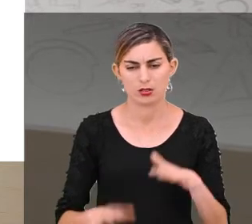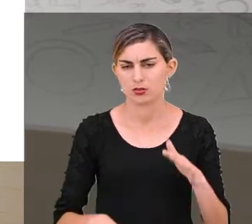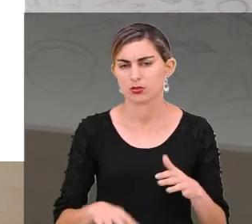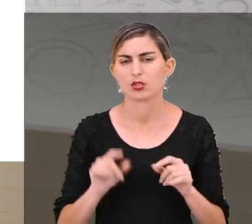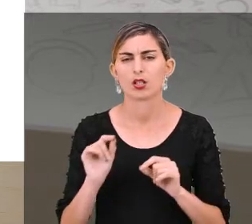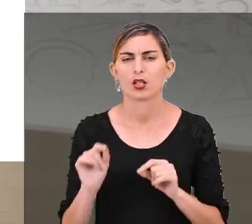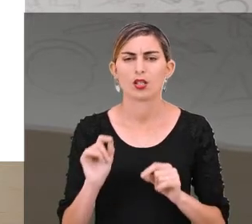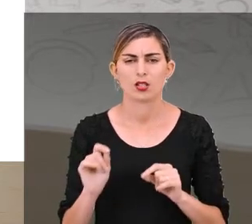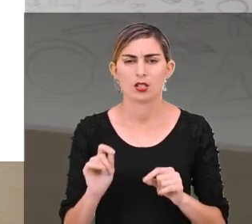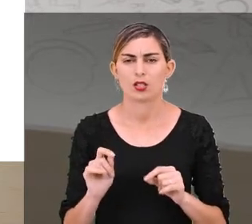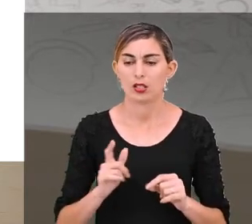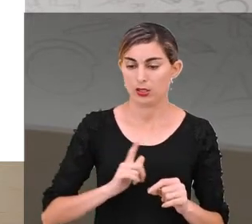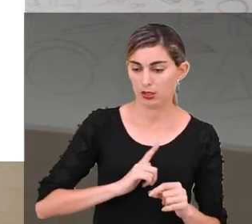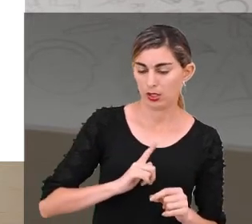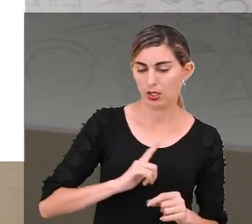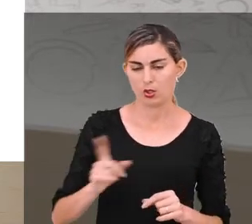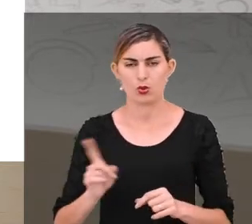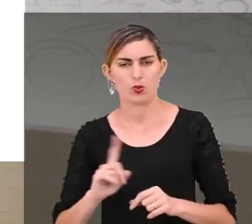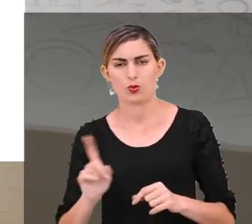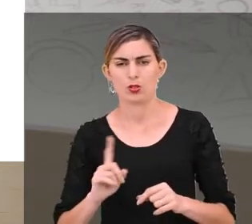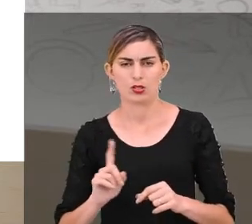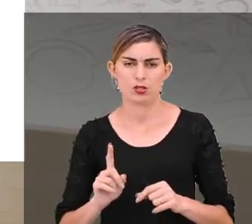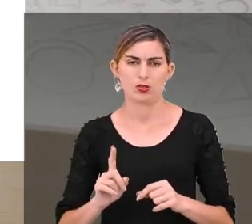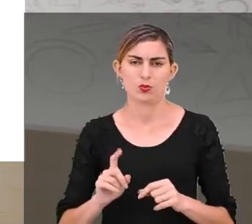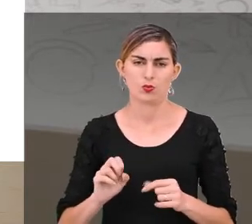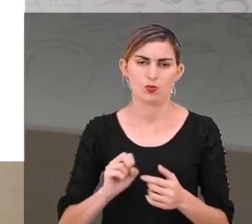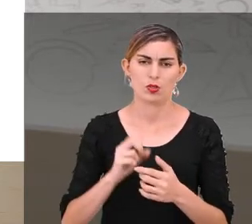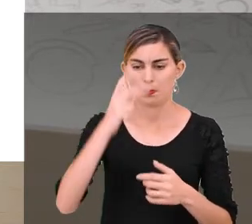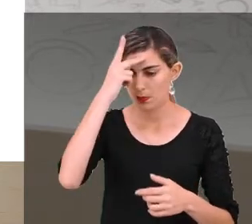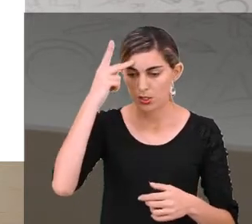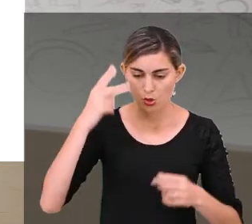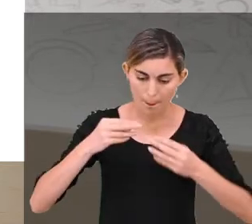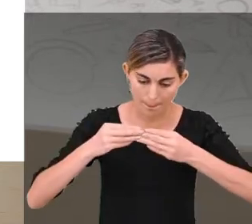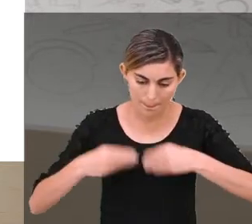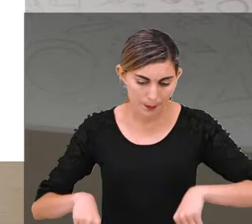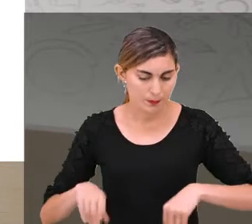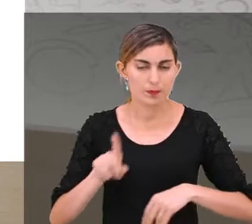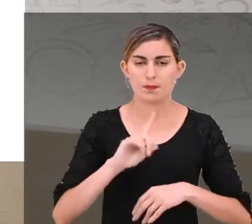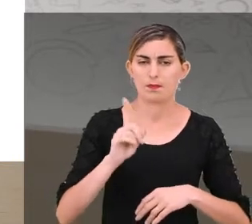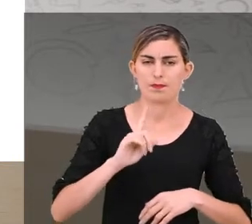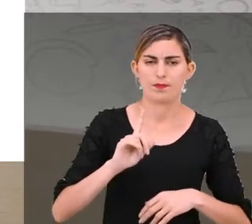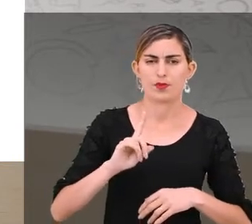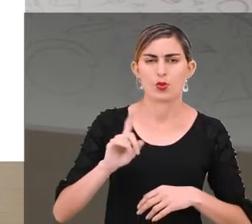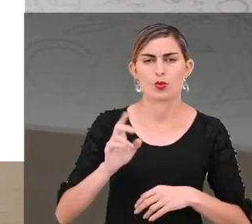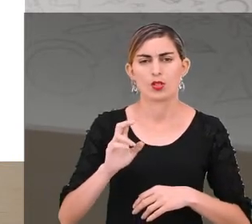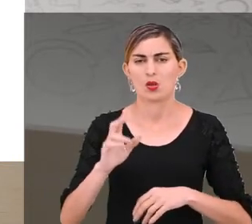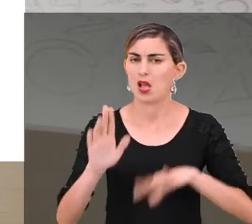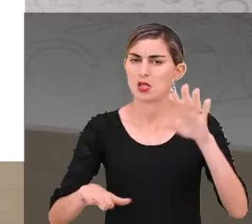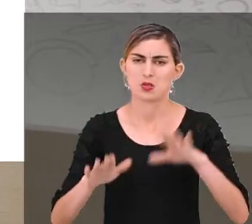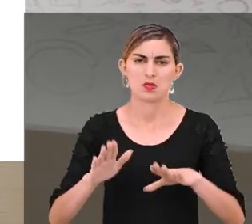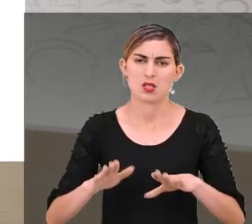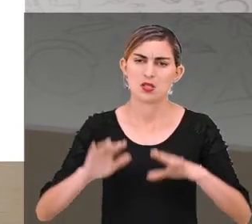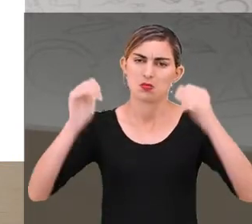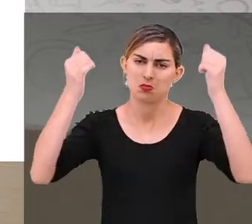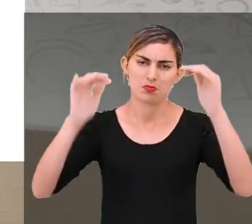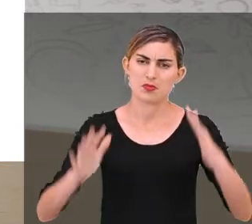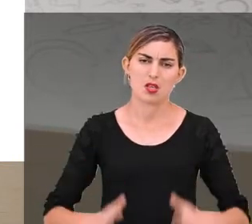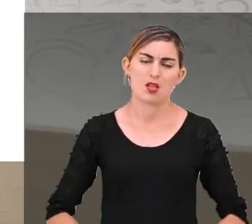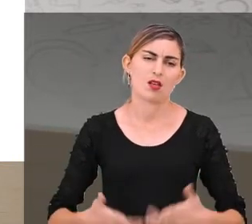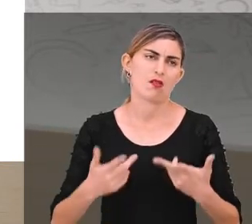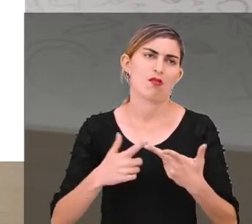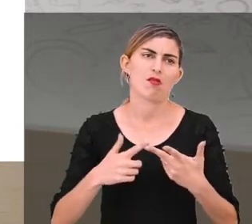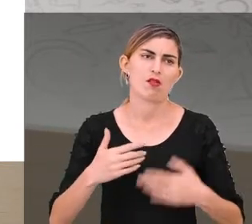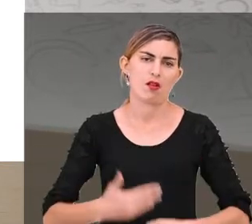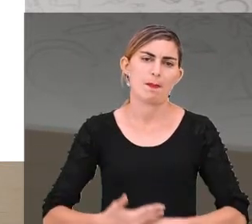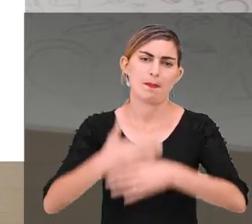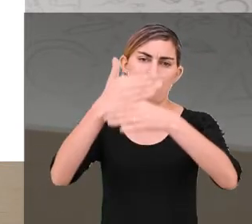ter acidentados. Normalmente eles estão associados a danos no patrimônio, como por